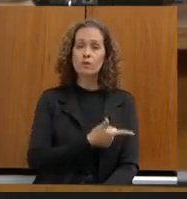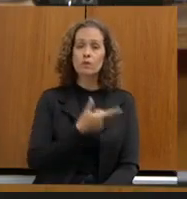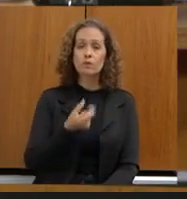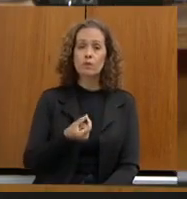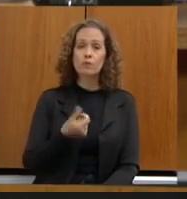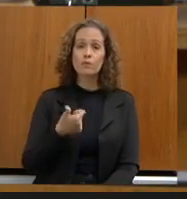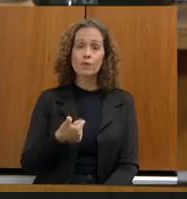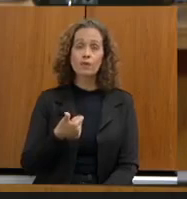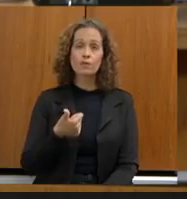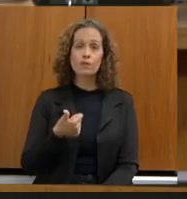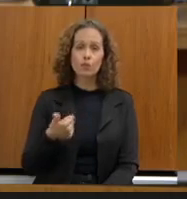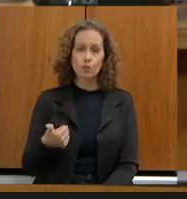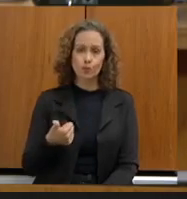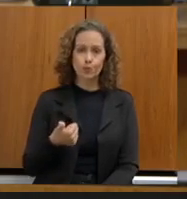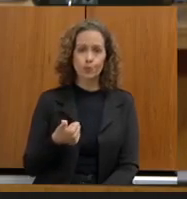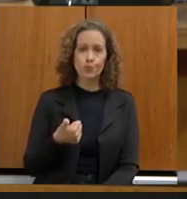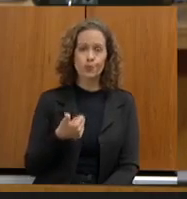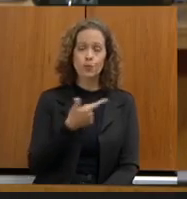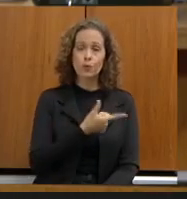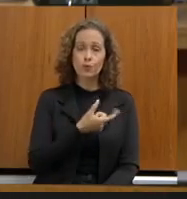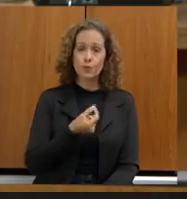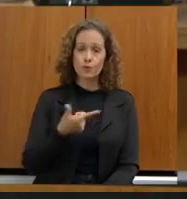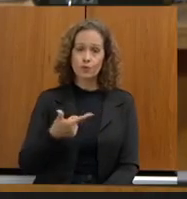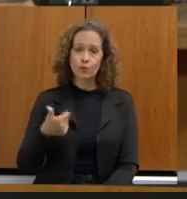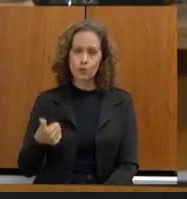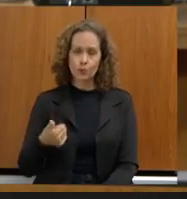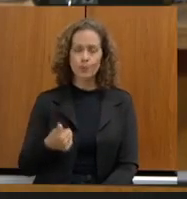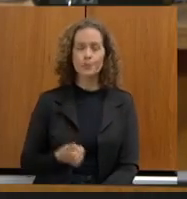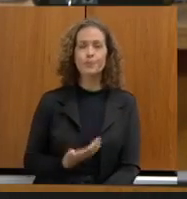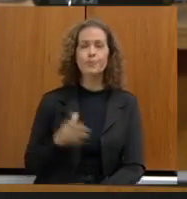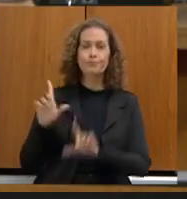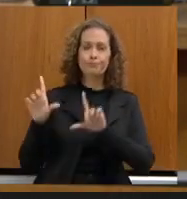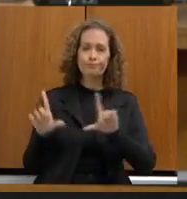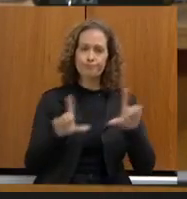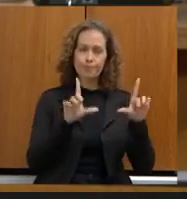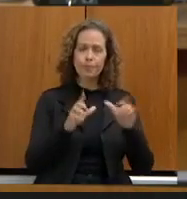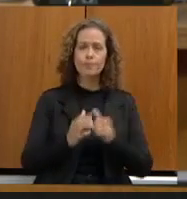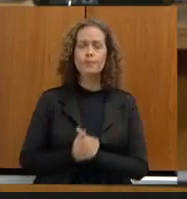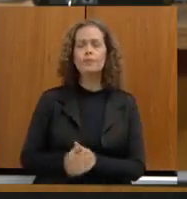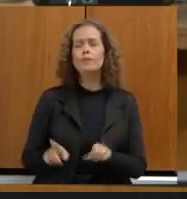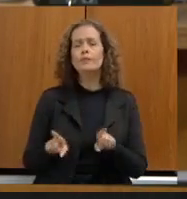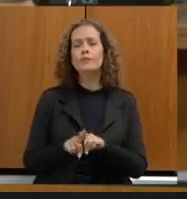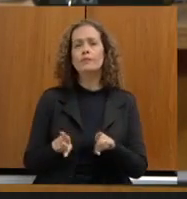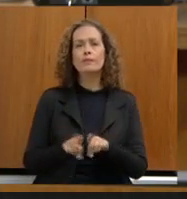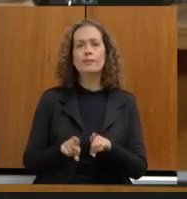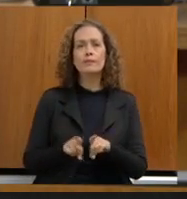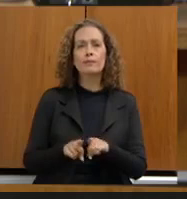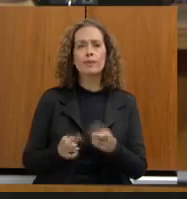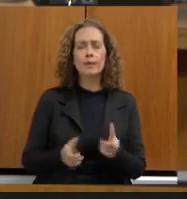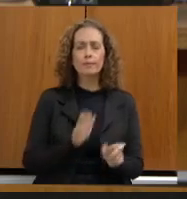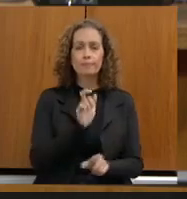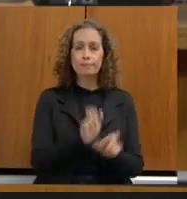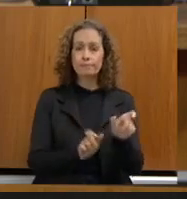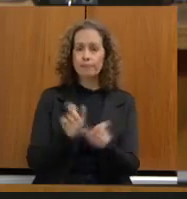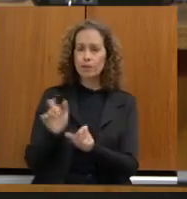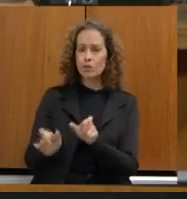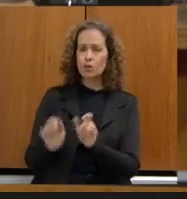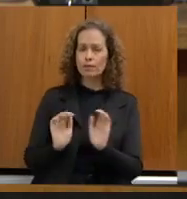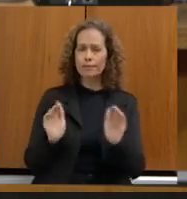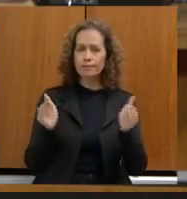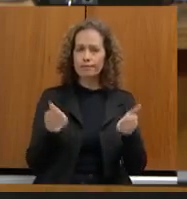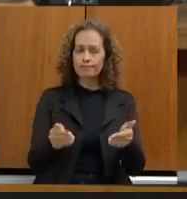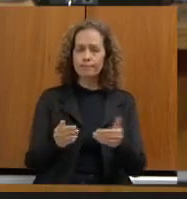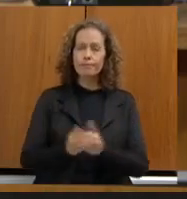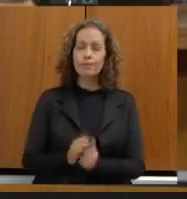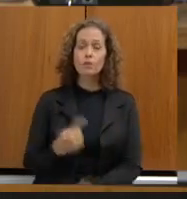12/2021 pode passar do que se refere ao pessoal pode passar nós